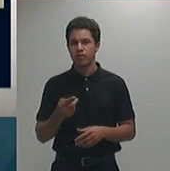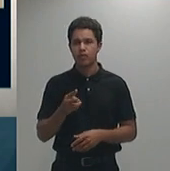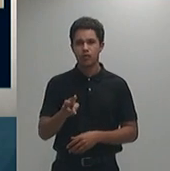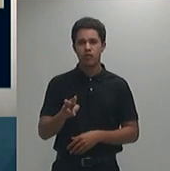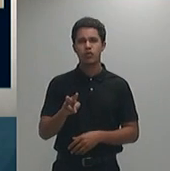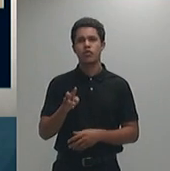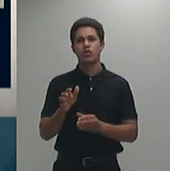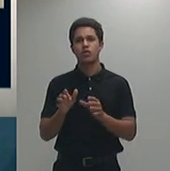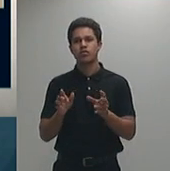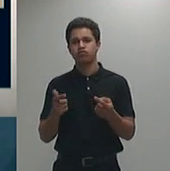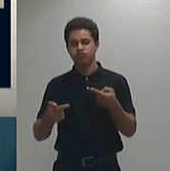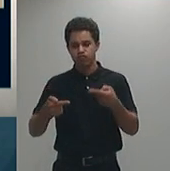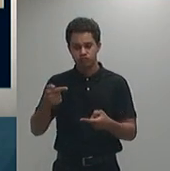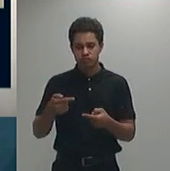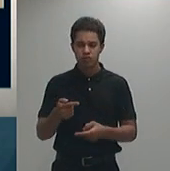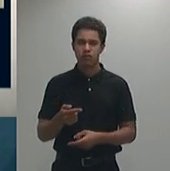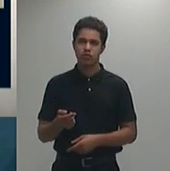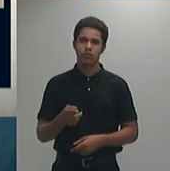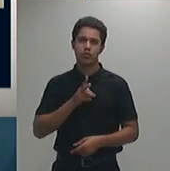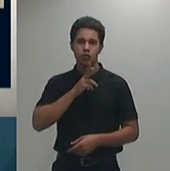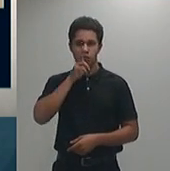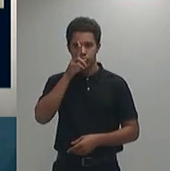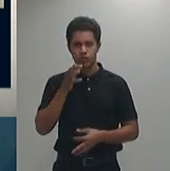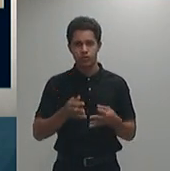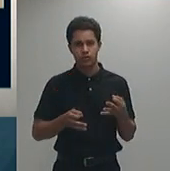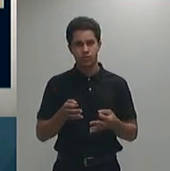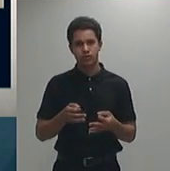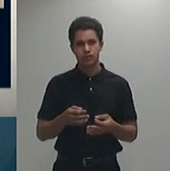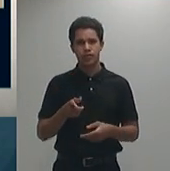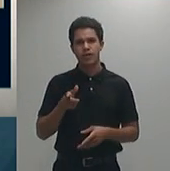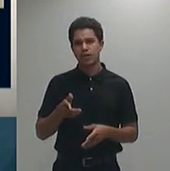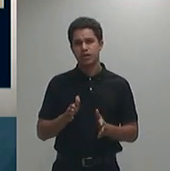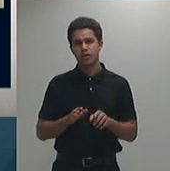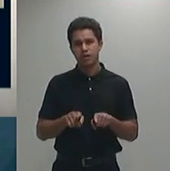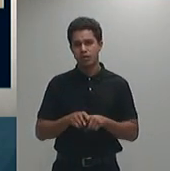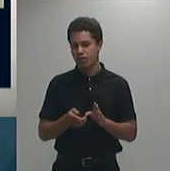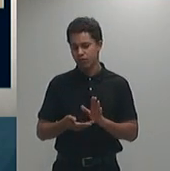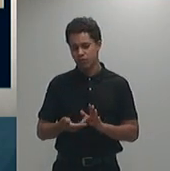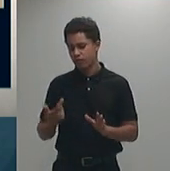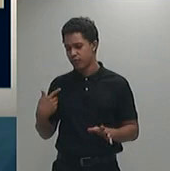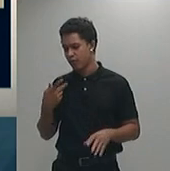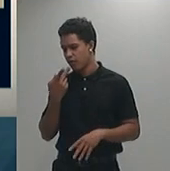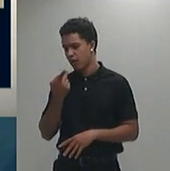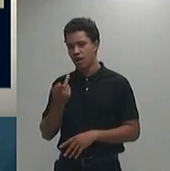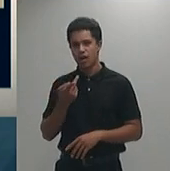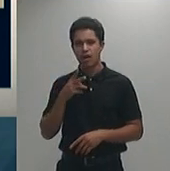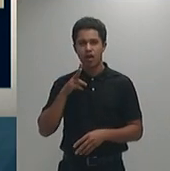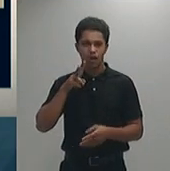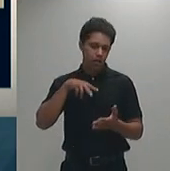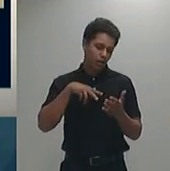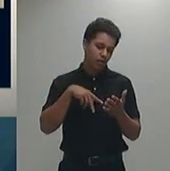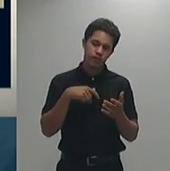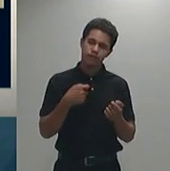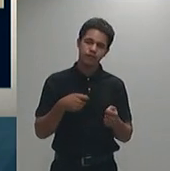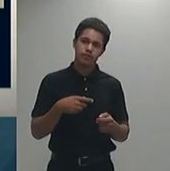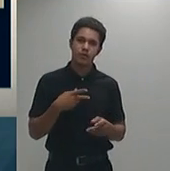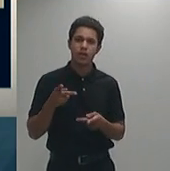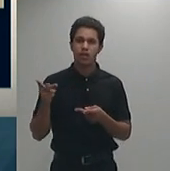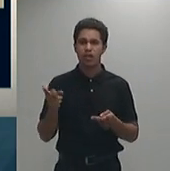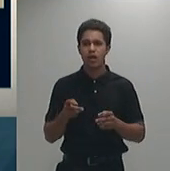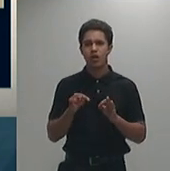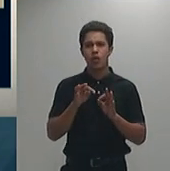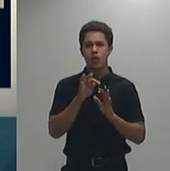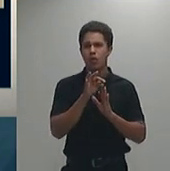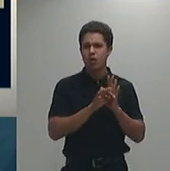Judiciário e aqui eu vou até dispensa a leitura eu trago aqui o o preço grande do voto